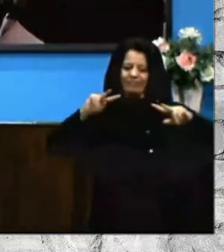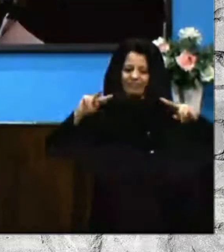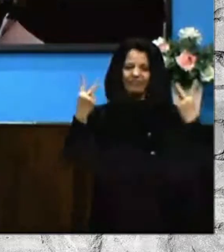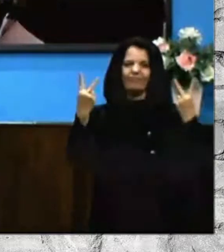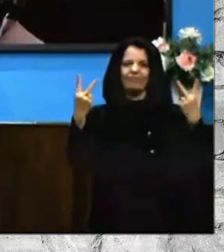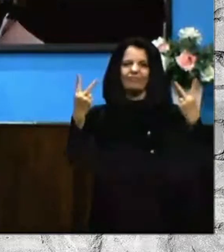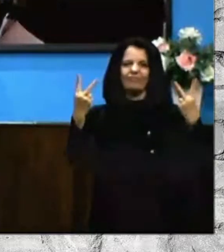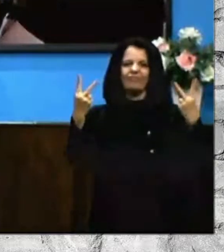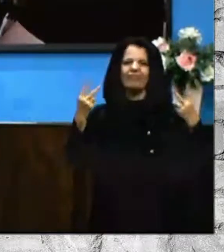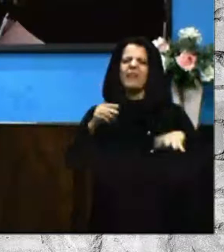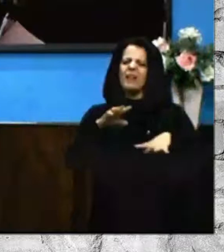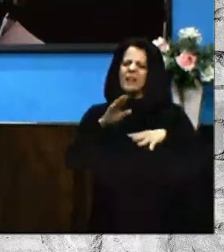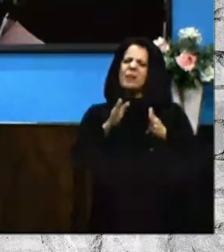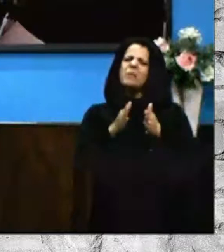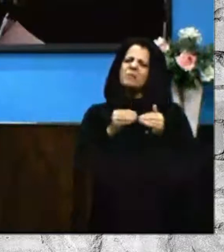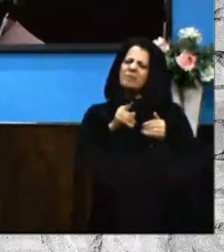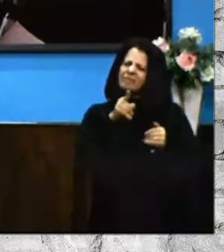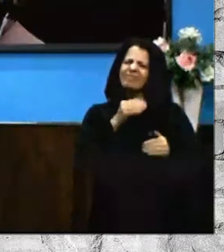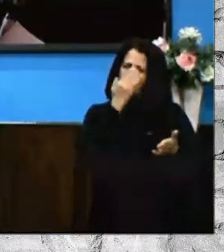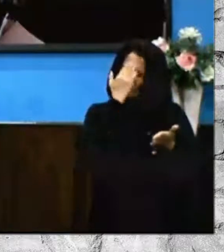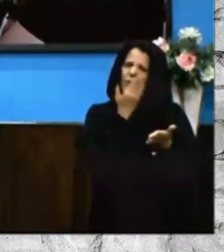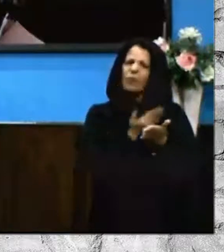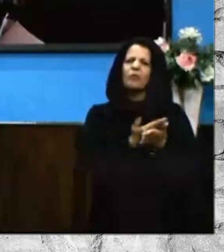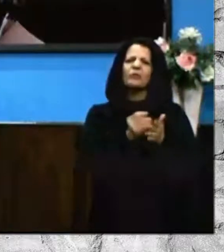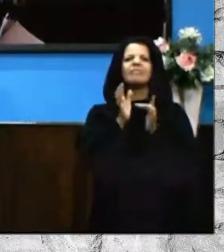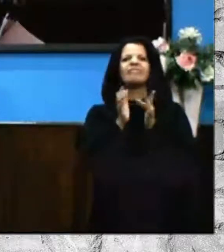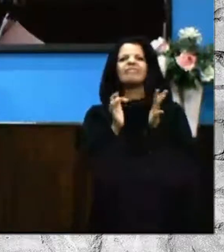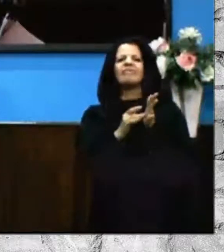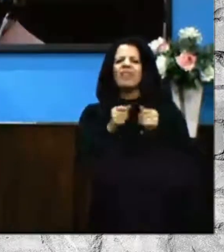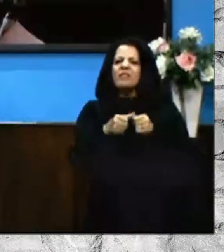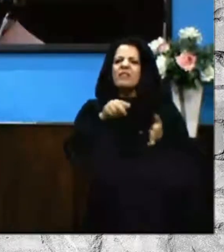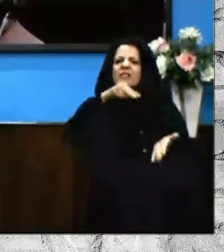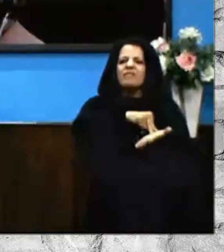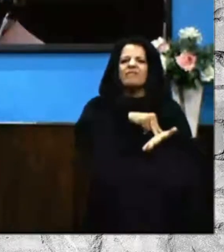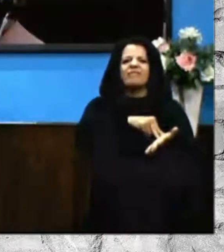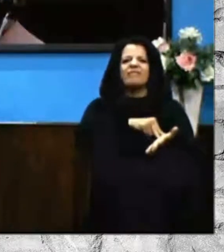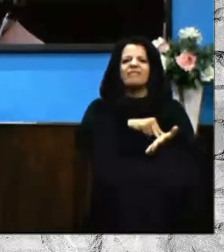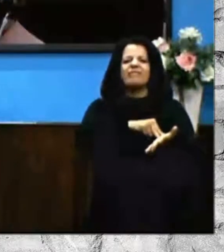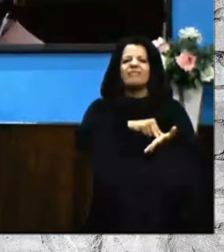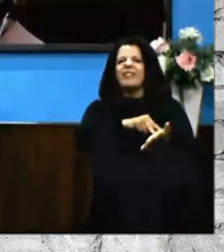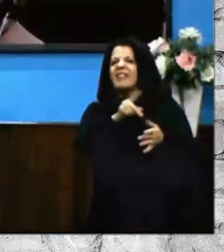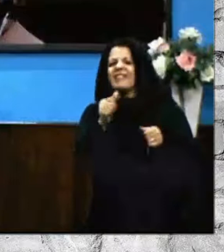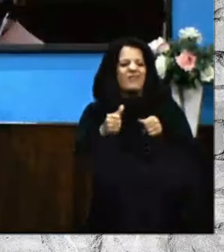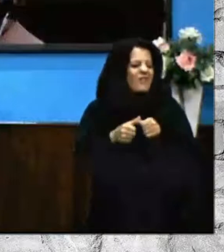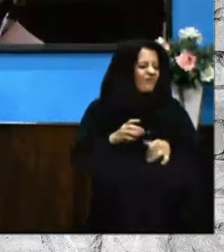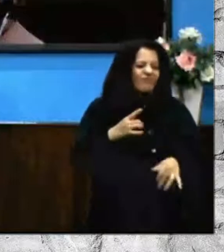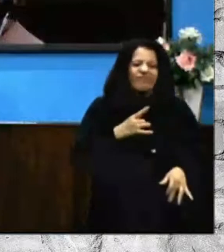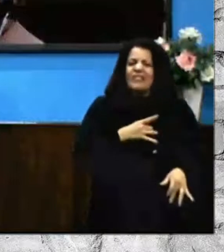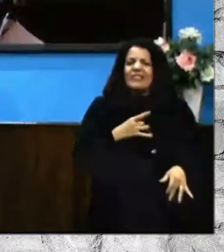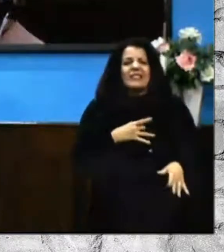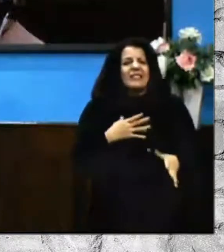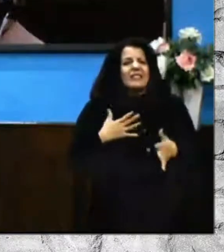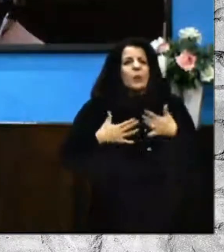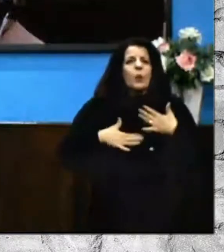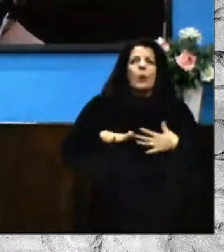nele, a permanecer fiel, a permanecer firme, a não titubear, a não vacilar, a não desvanecer,